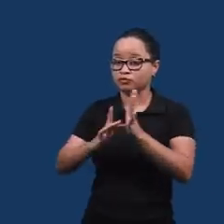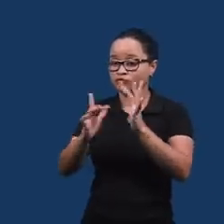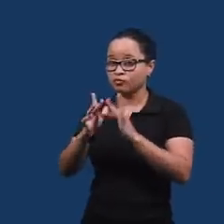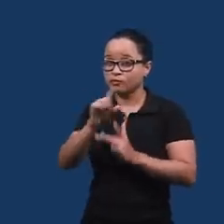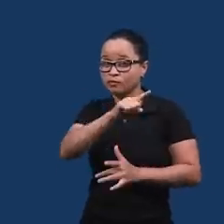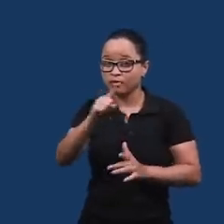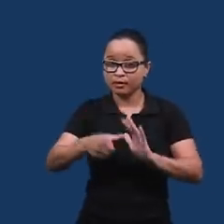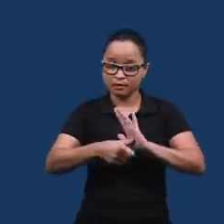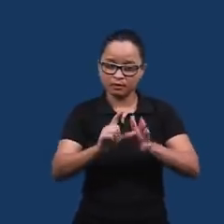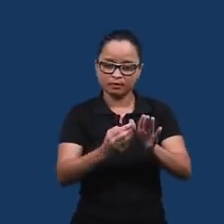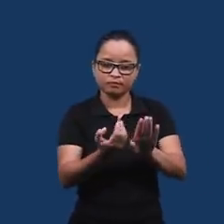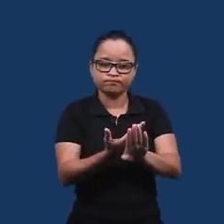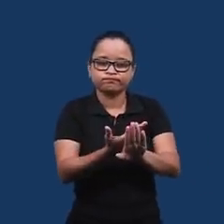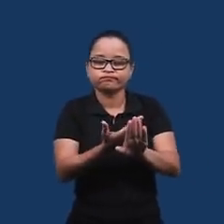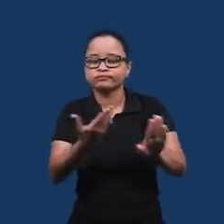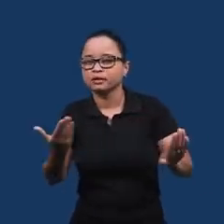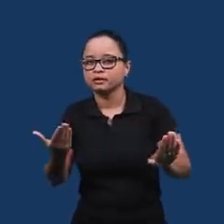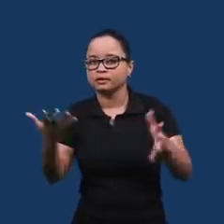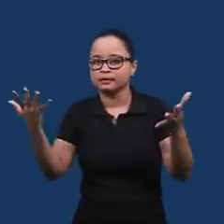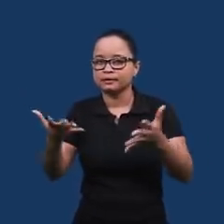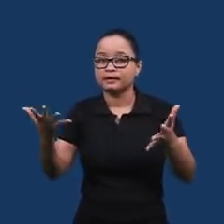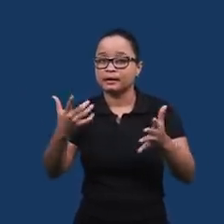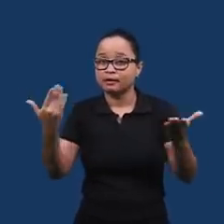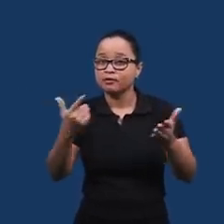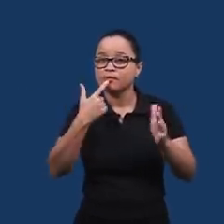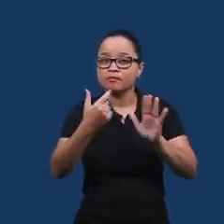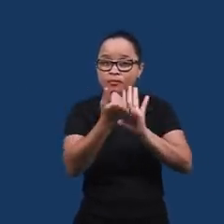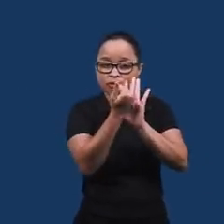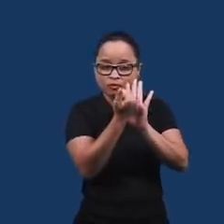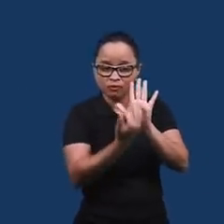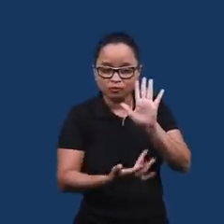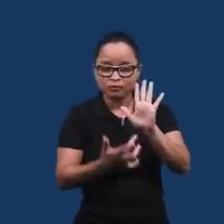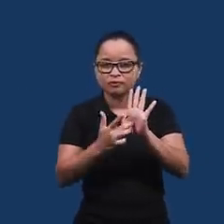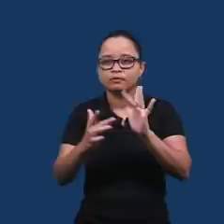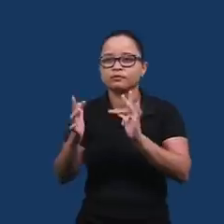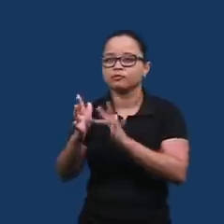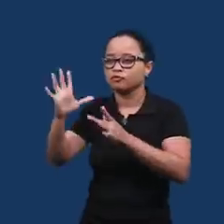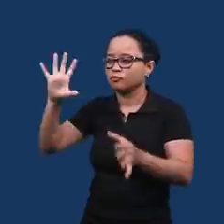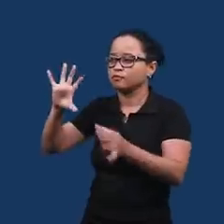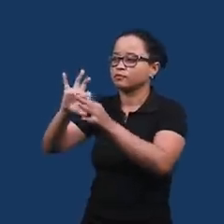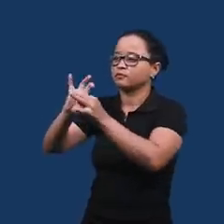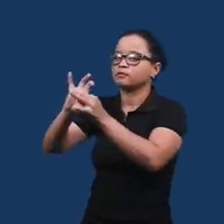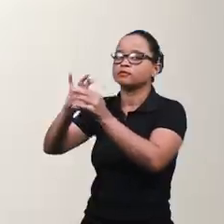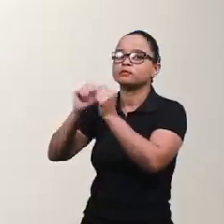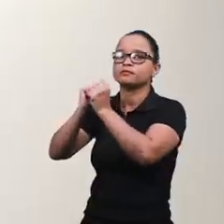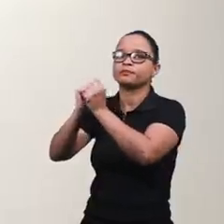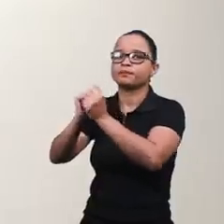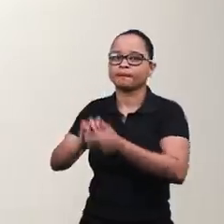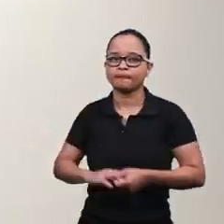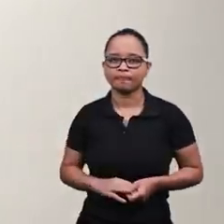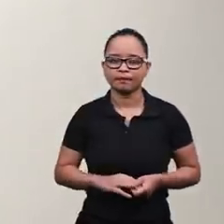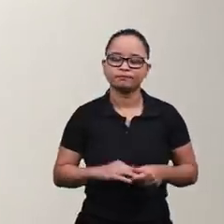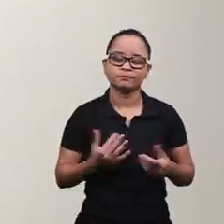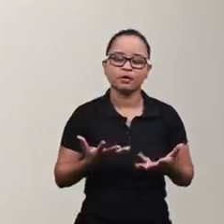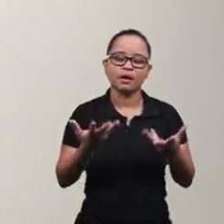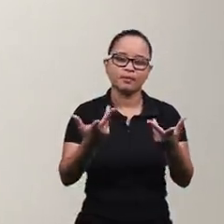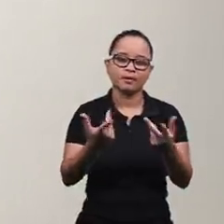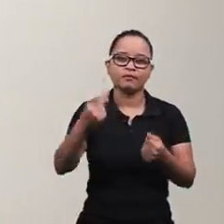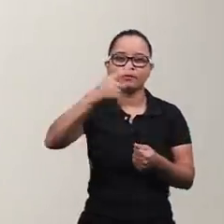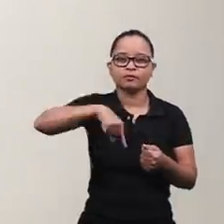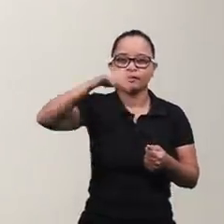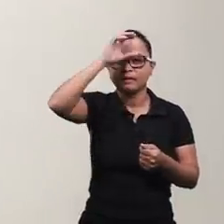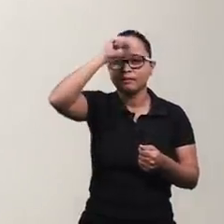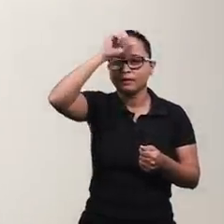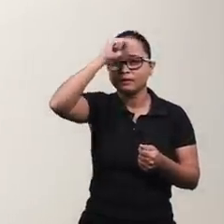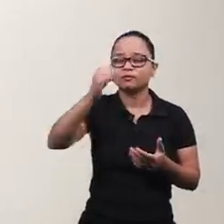vós que antes estáveis longe já Pelo Sangue de Cristo chegastes perto é uma maravilha de